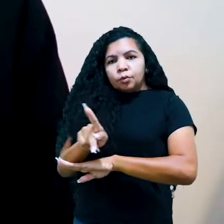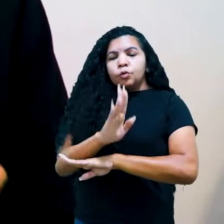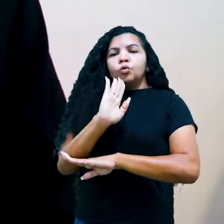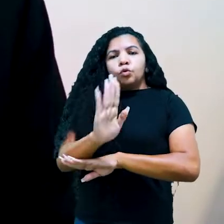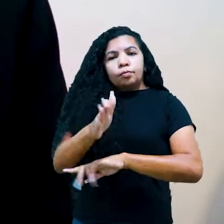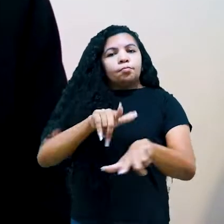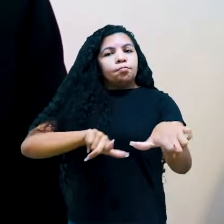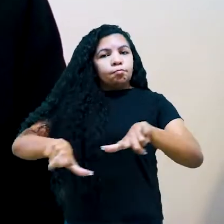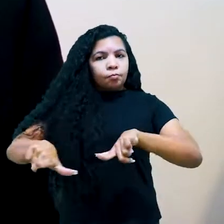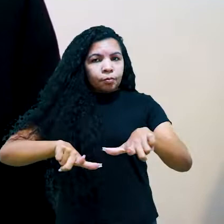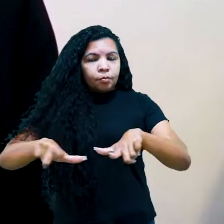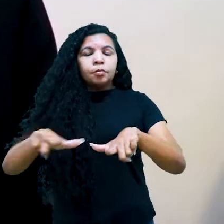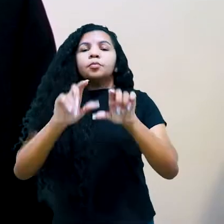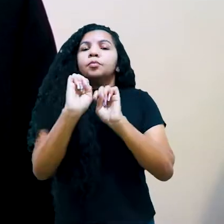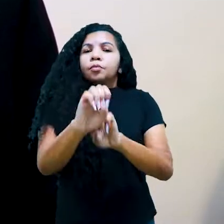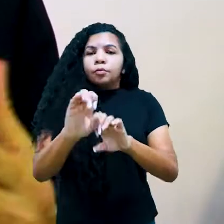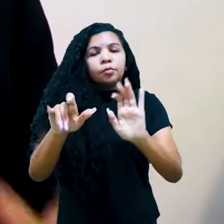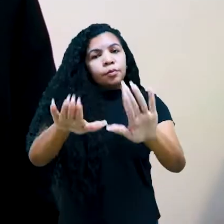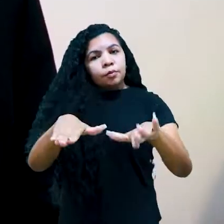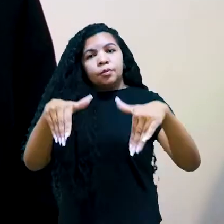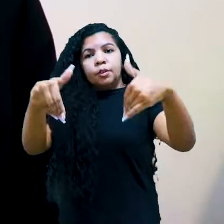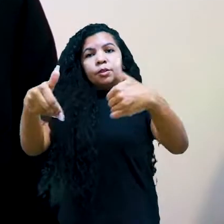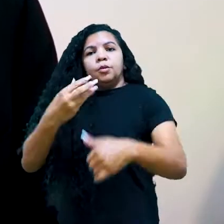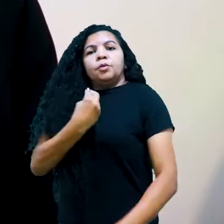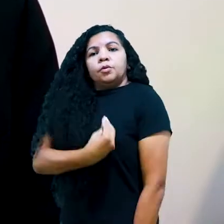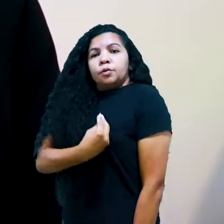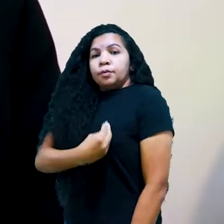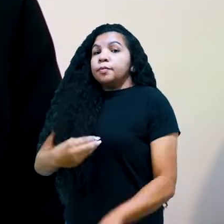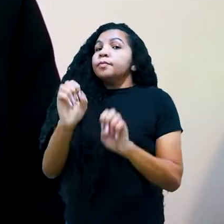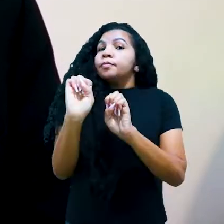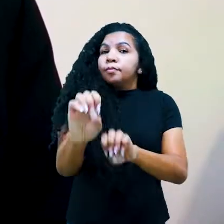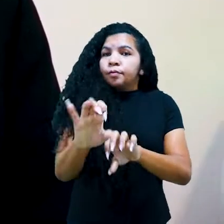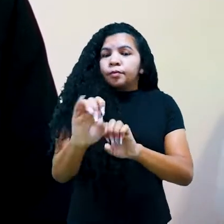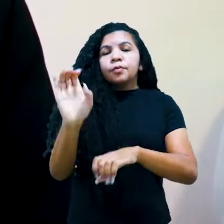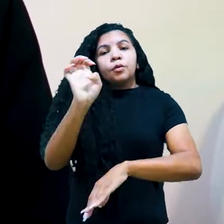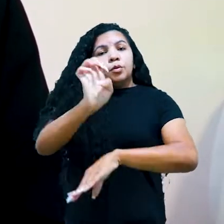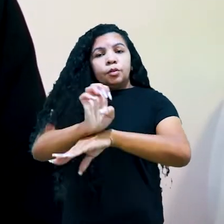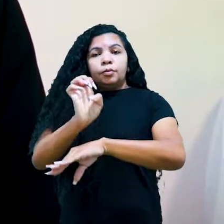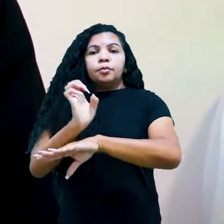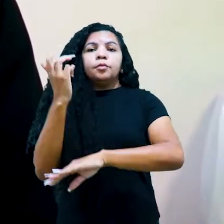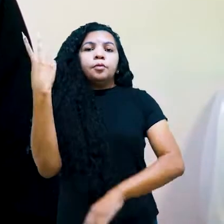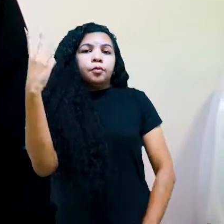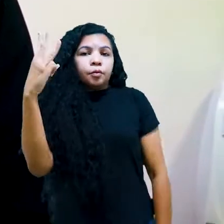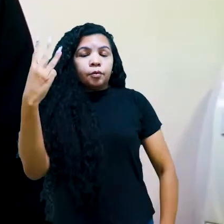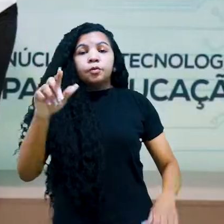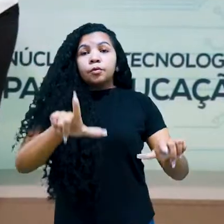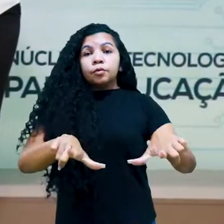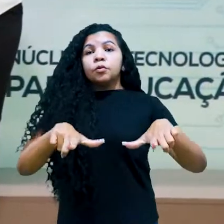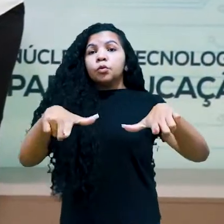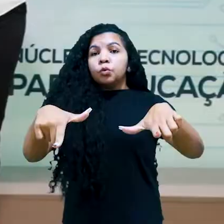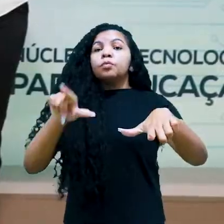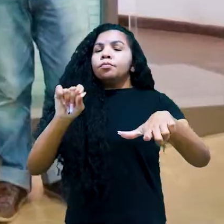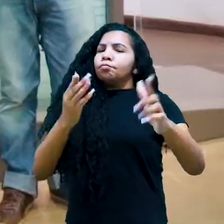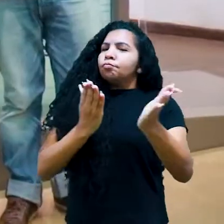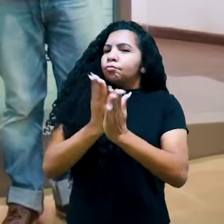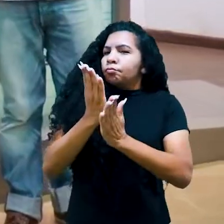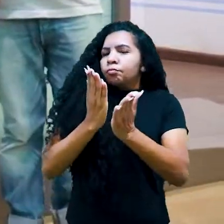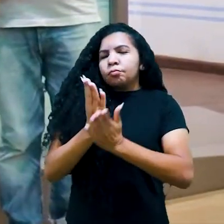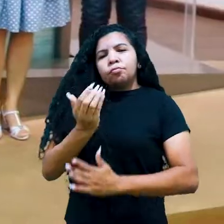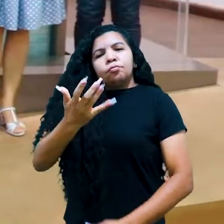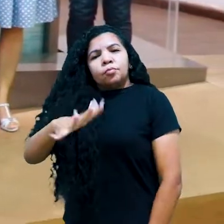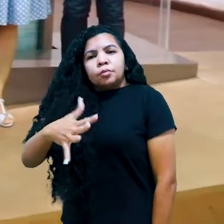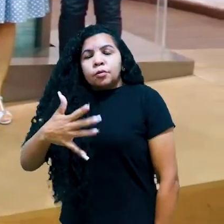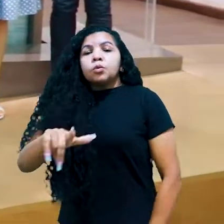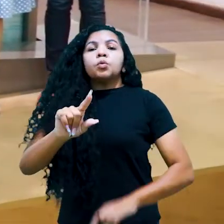professores que já atuam com a educação Flamengo e uma qualidade do ensino no estado do Maranhão a certificação